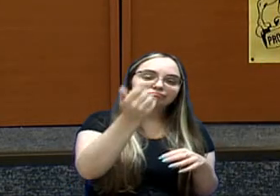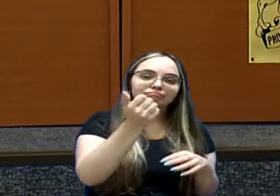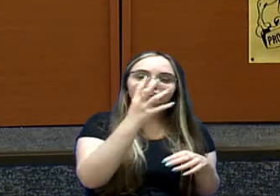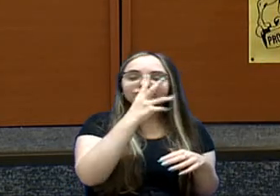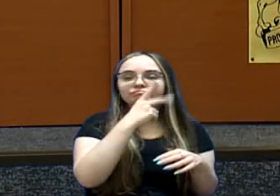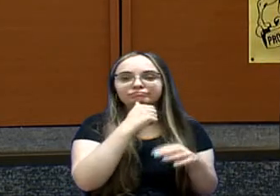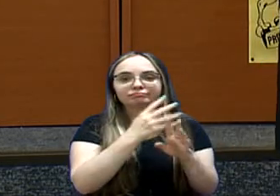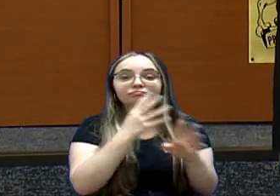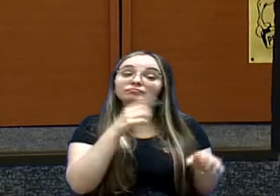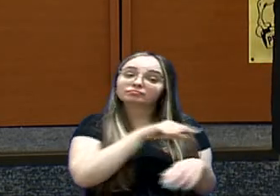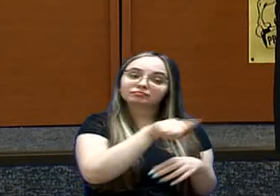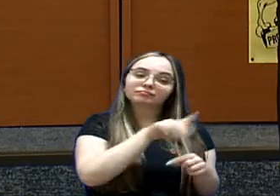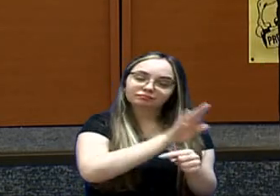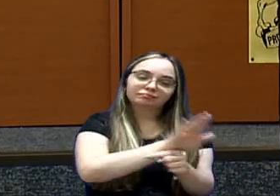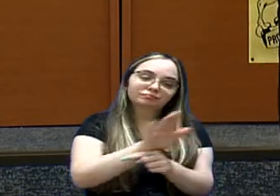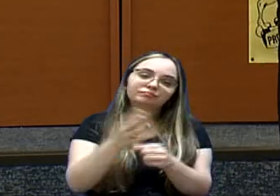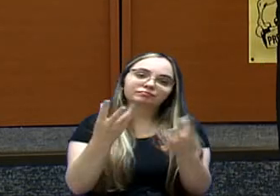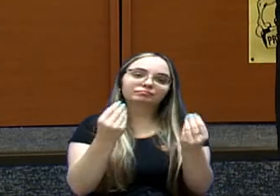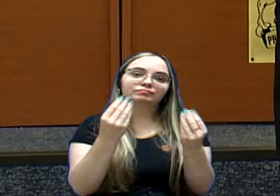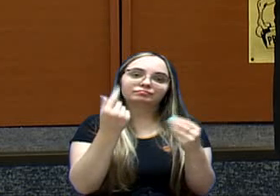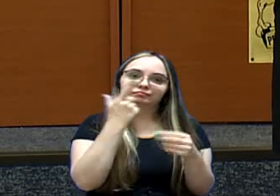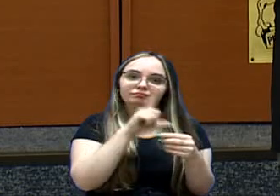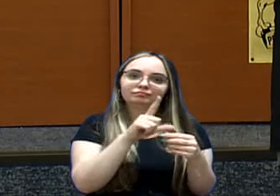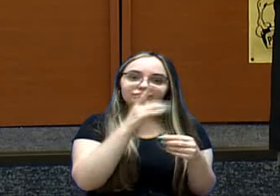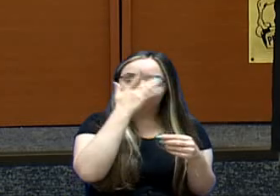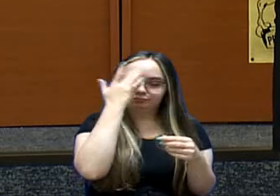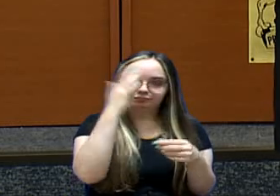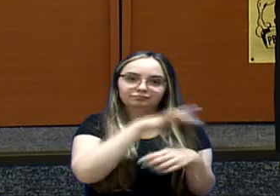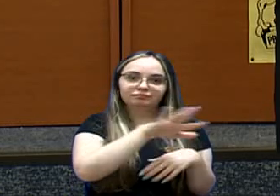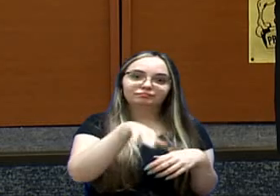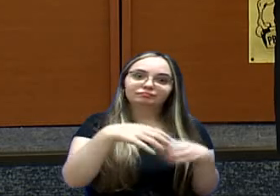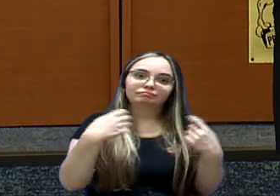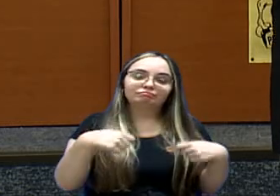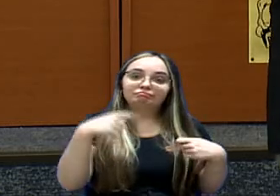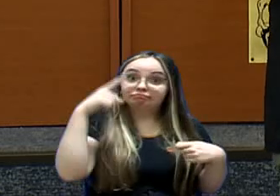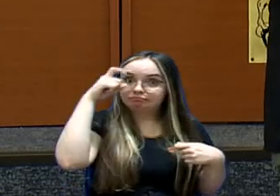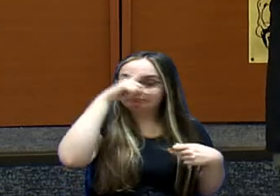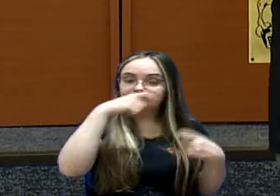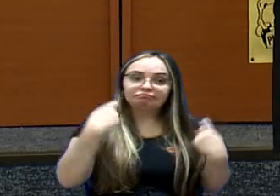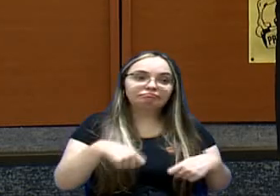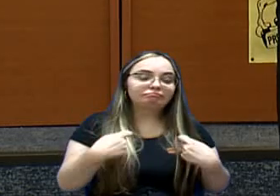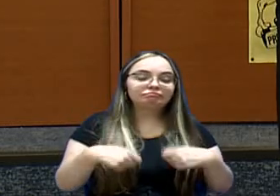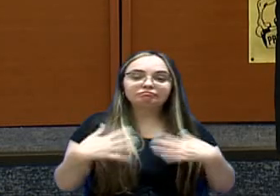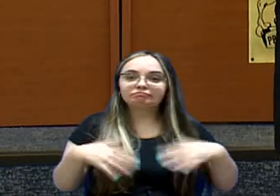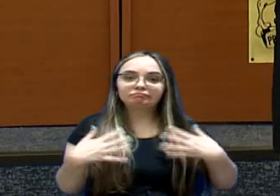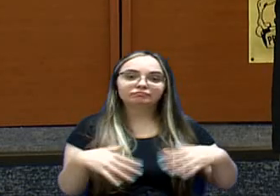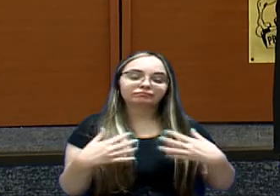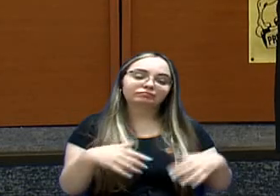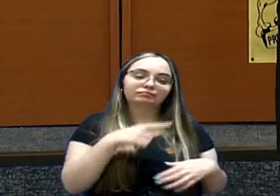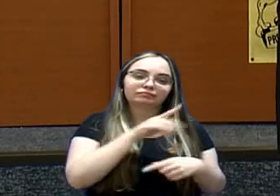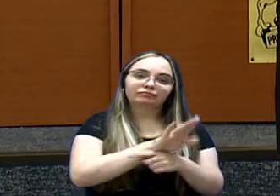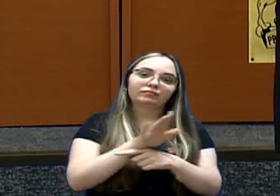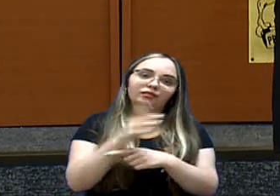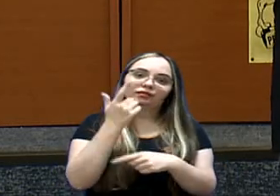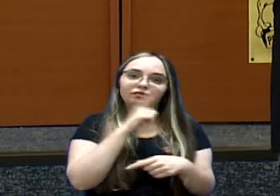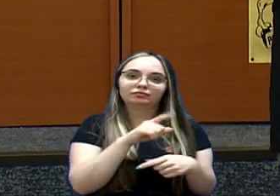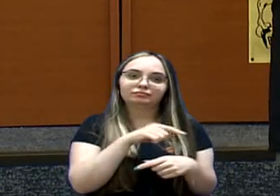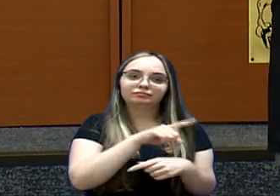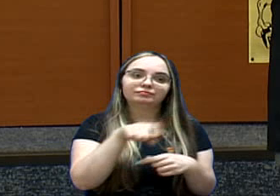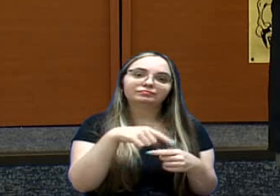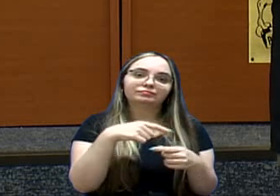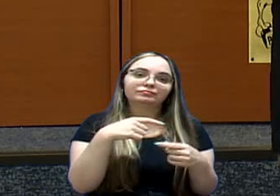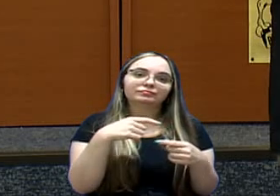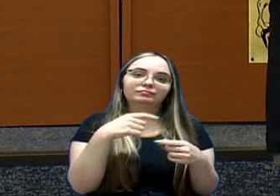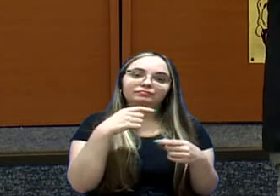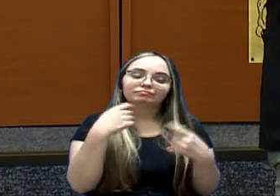e vocês ajudam muito essas pessoas que estão num momento difícil, precisando, né, dessa receita, precisando fazer